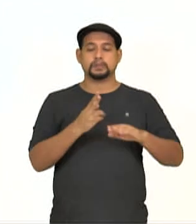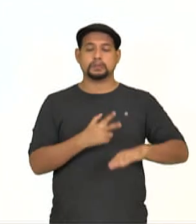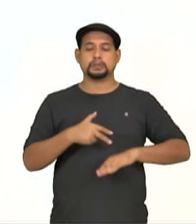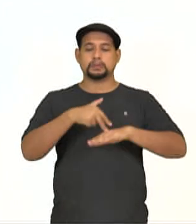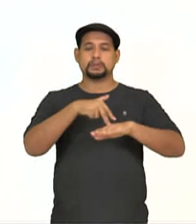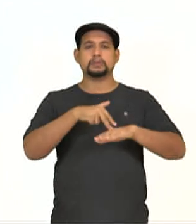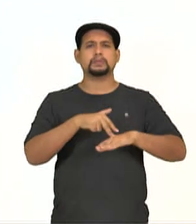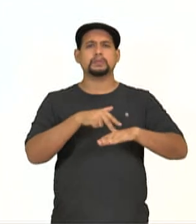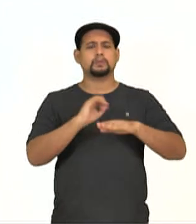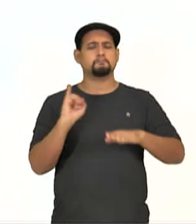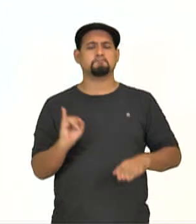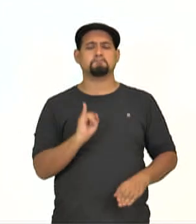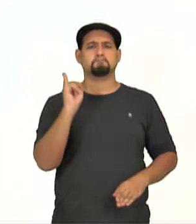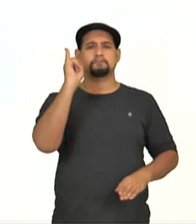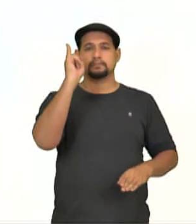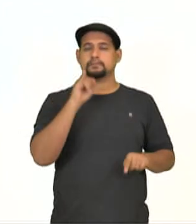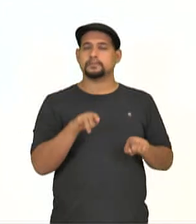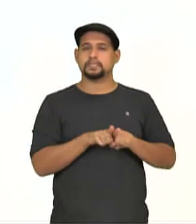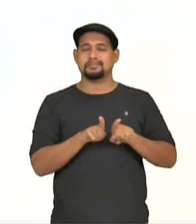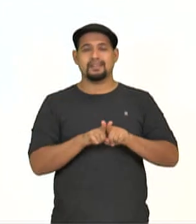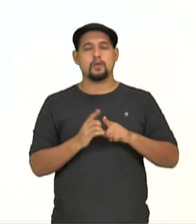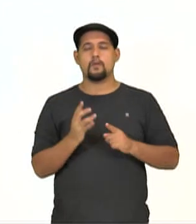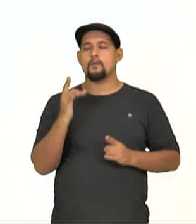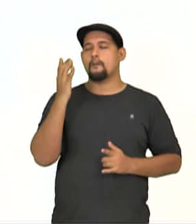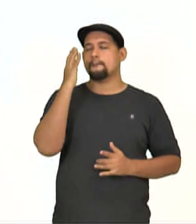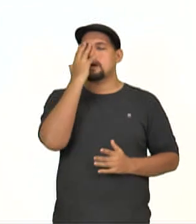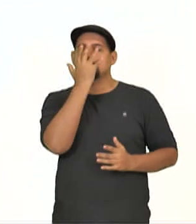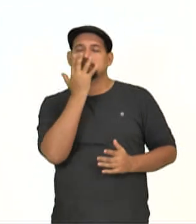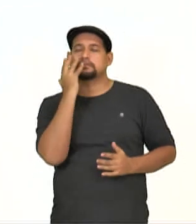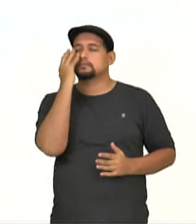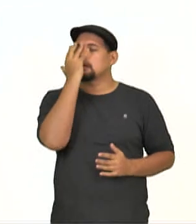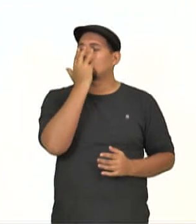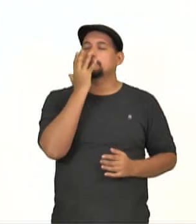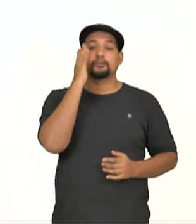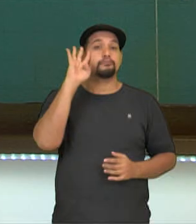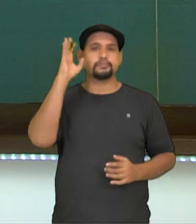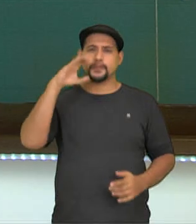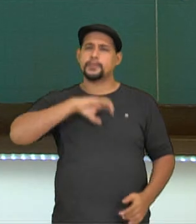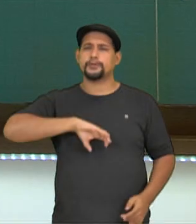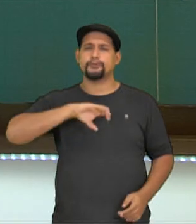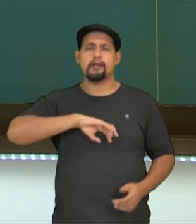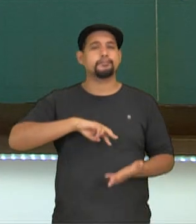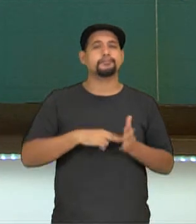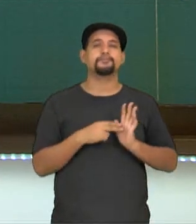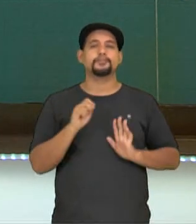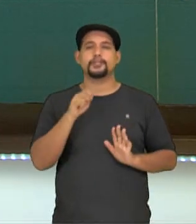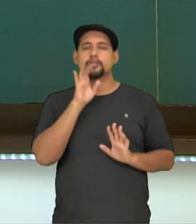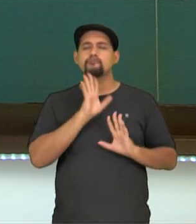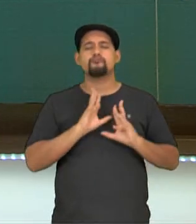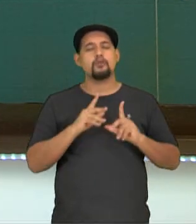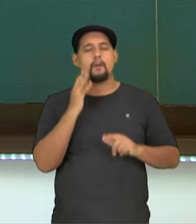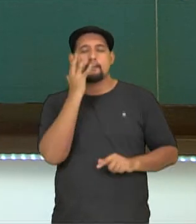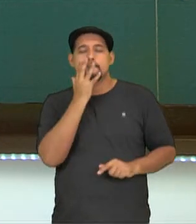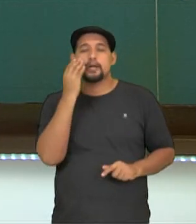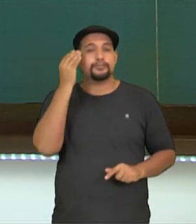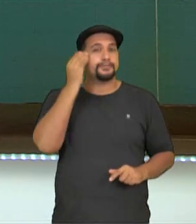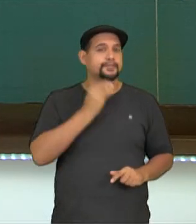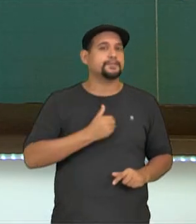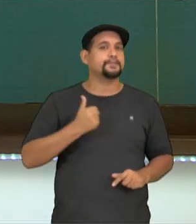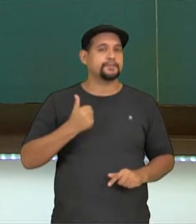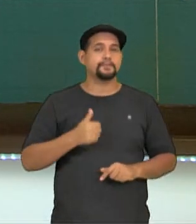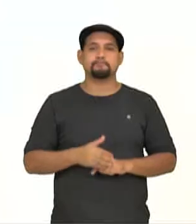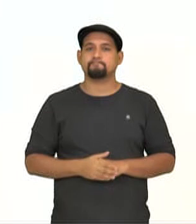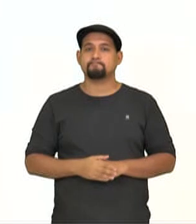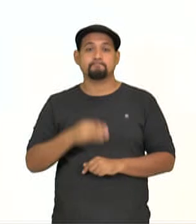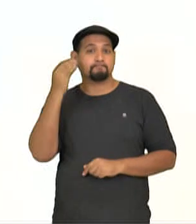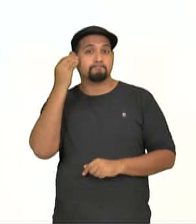de um dos mais importantes e trágicos romances da história de Portugal, que é a história do romance de Dom Pedro I.